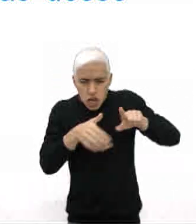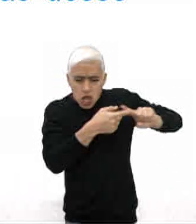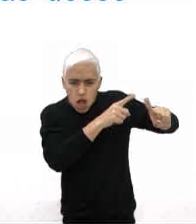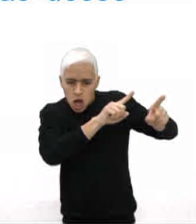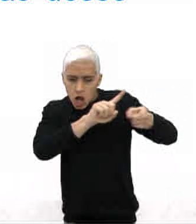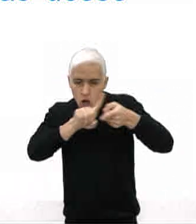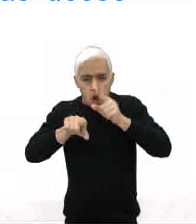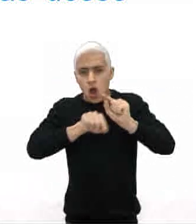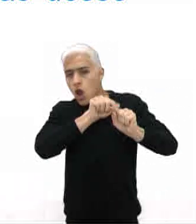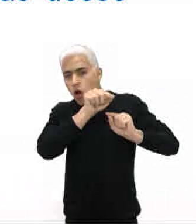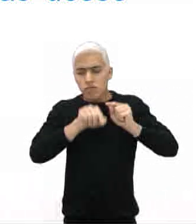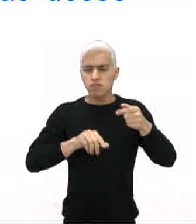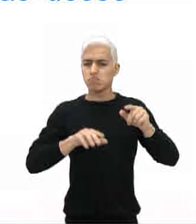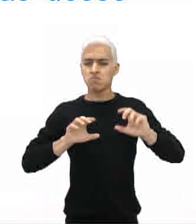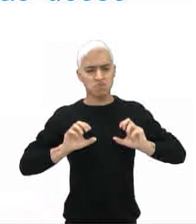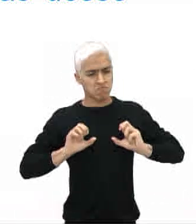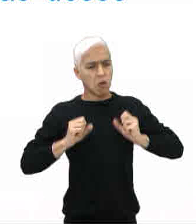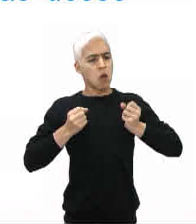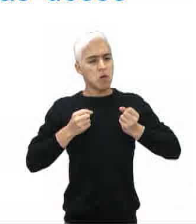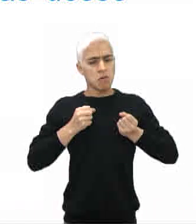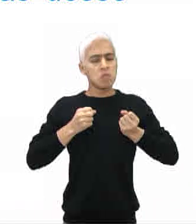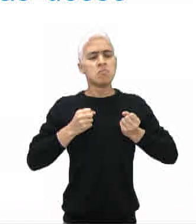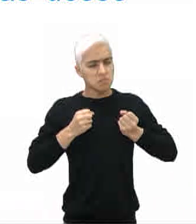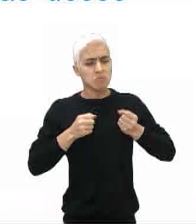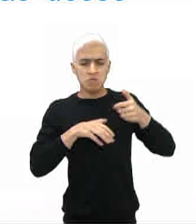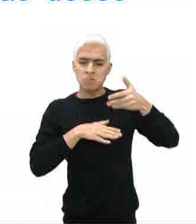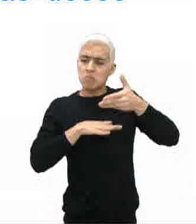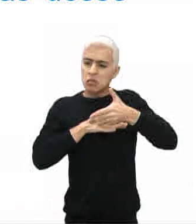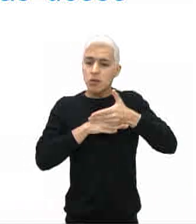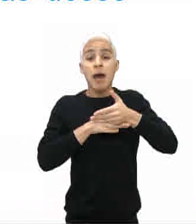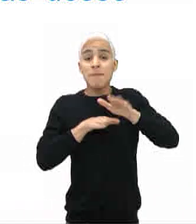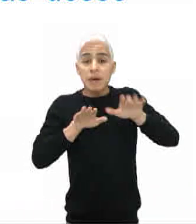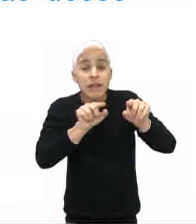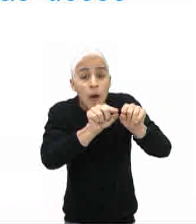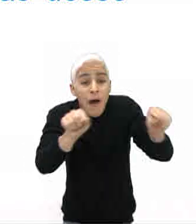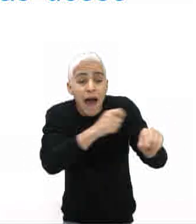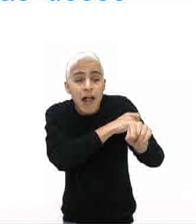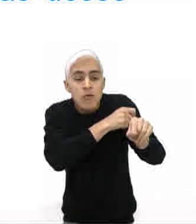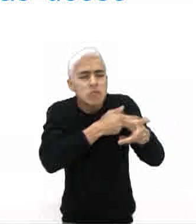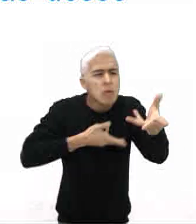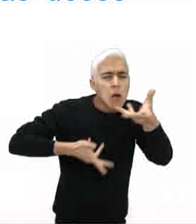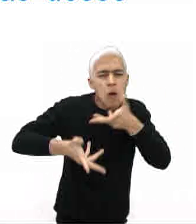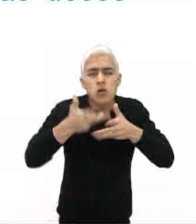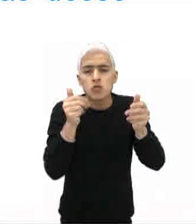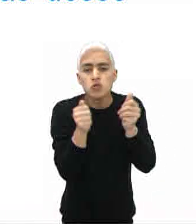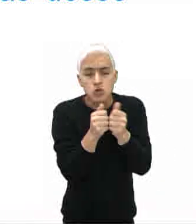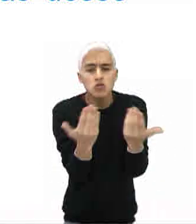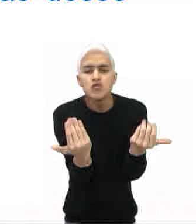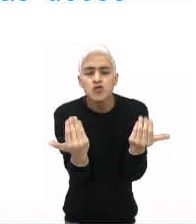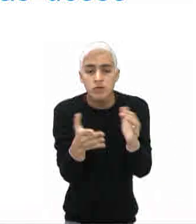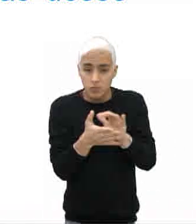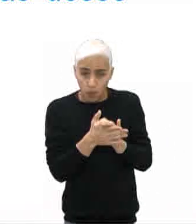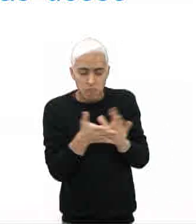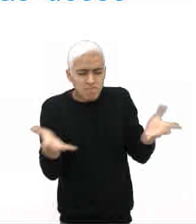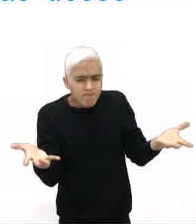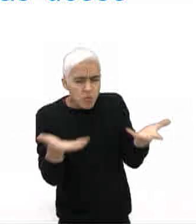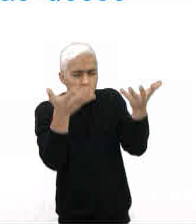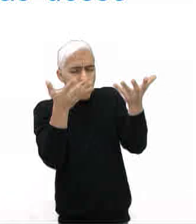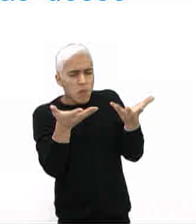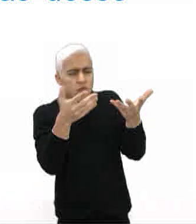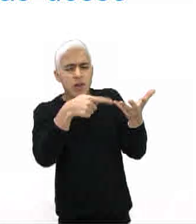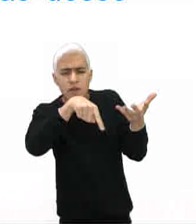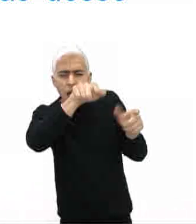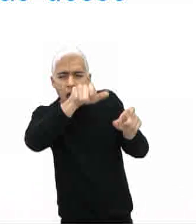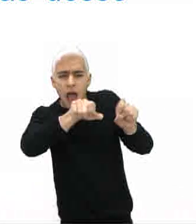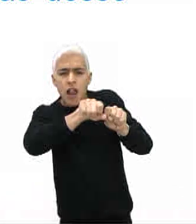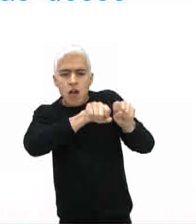uma participação ativa, autoral, dos alunos no processo de ensino-aprendizagem, isto é, promovendo a formação de um sujeito